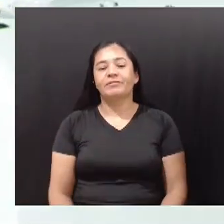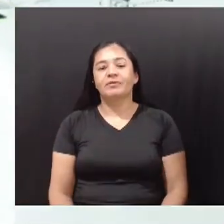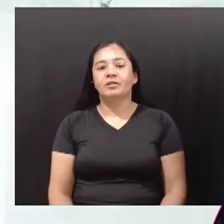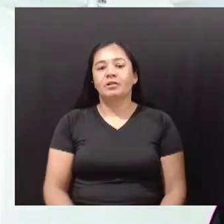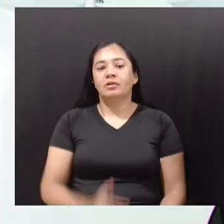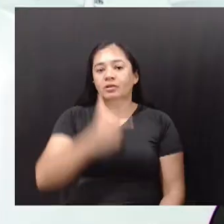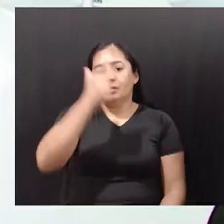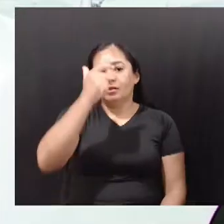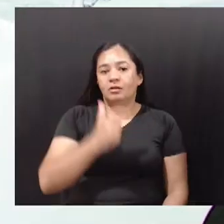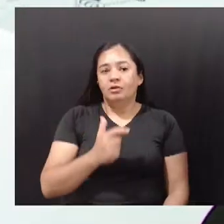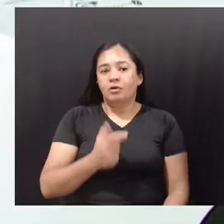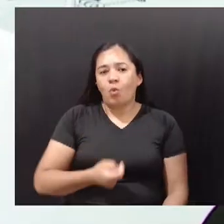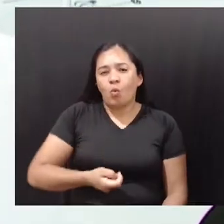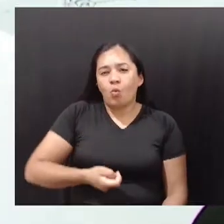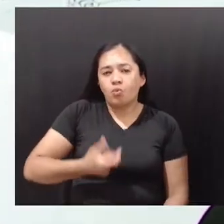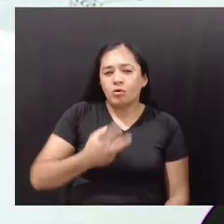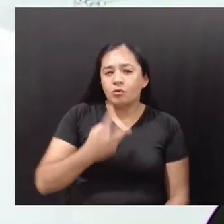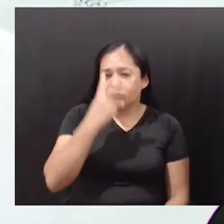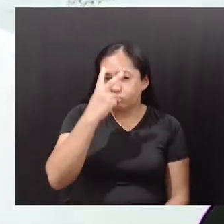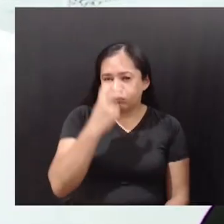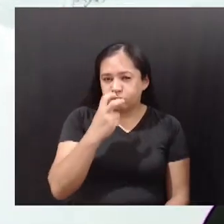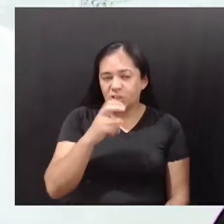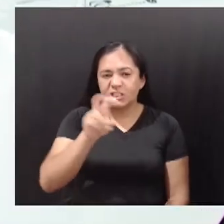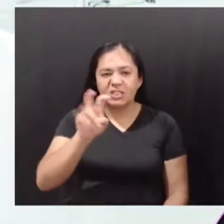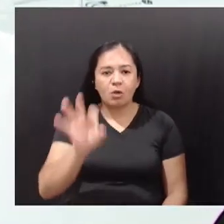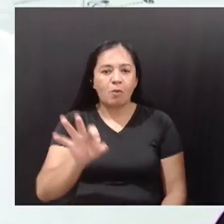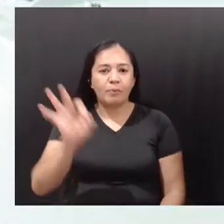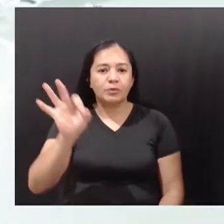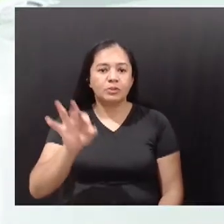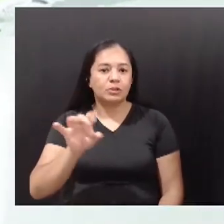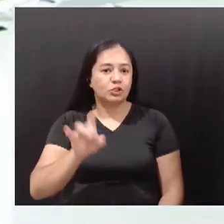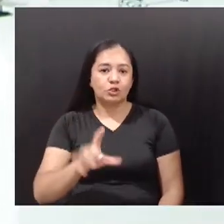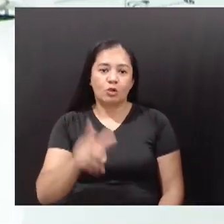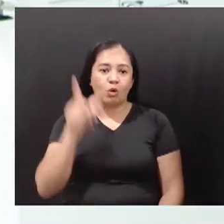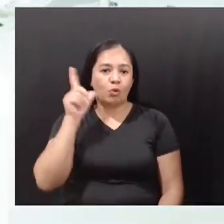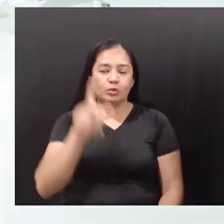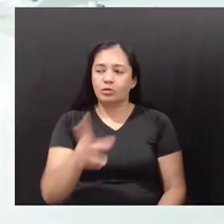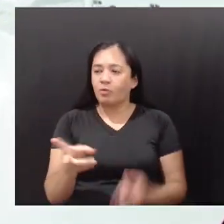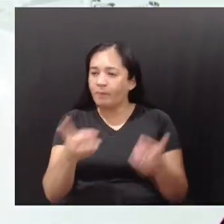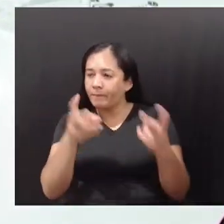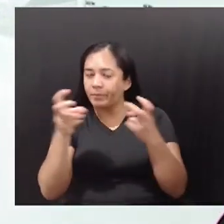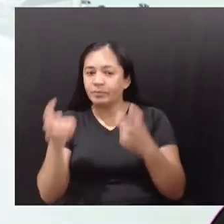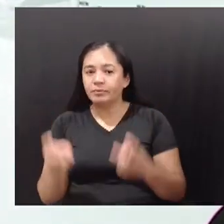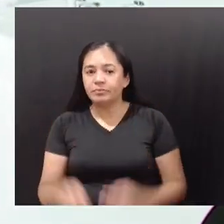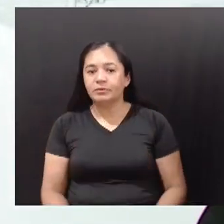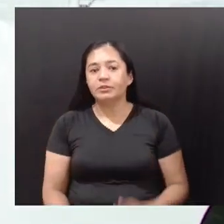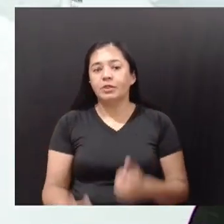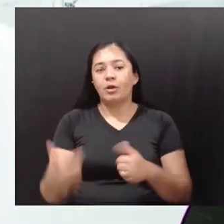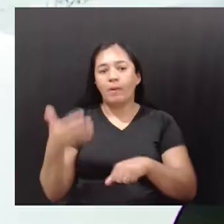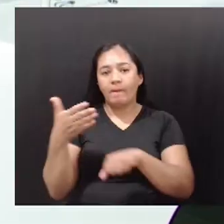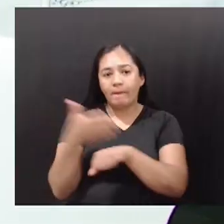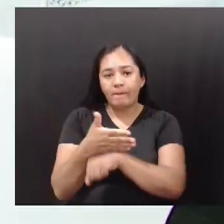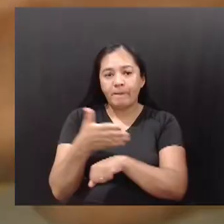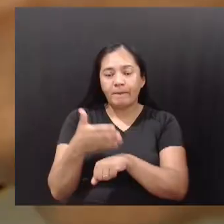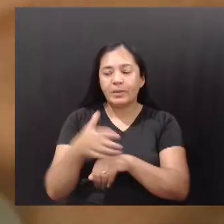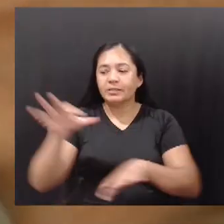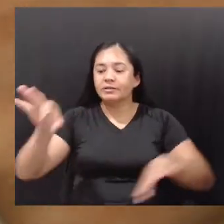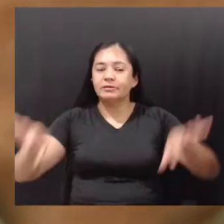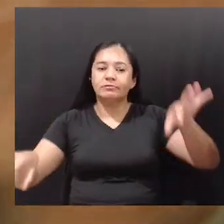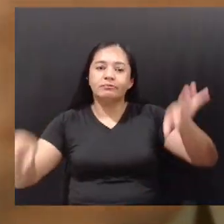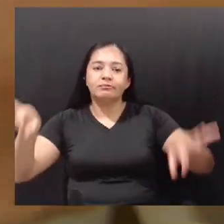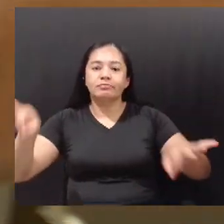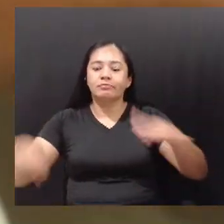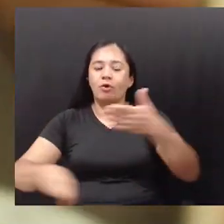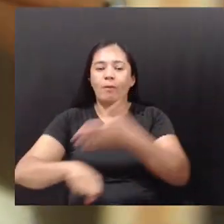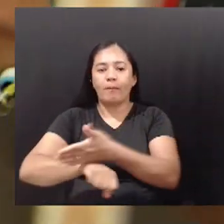visão, enxergo 5% só. E estou participando dessa oficina, que era um